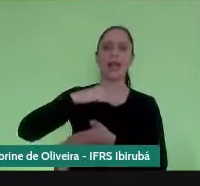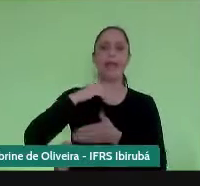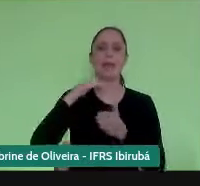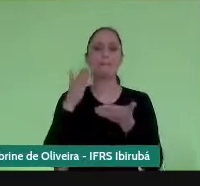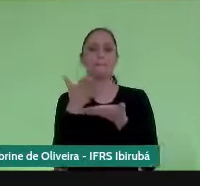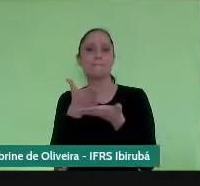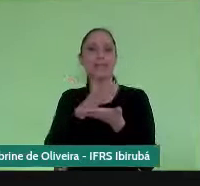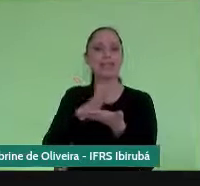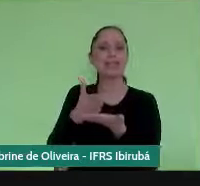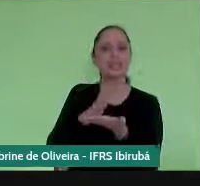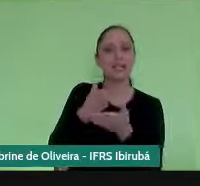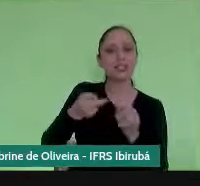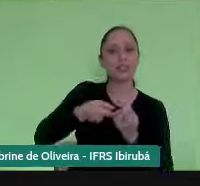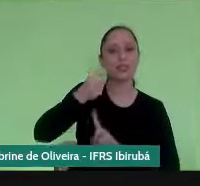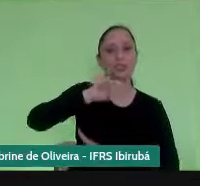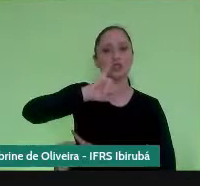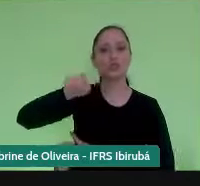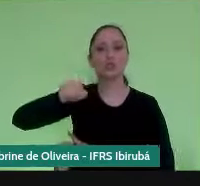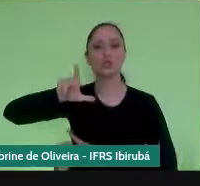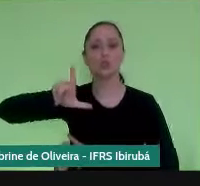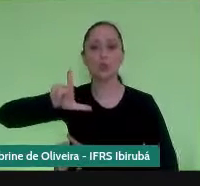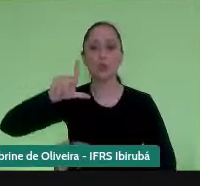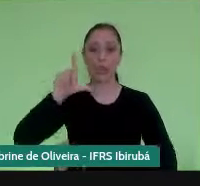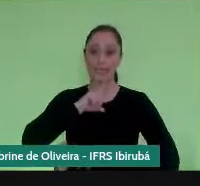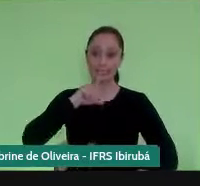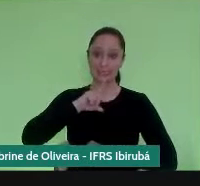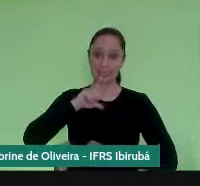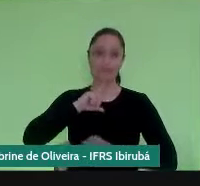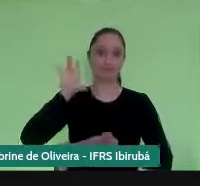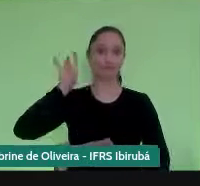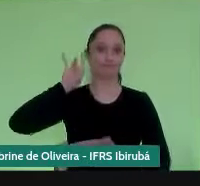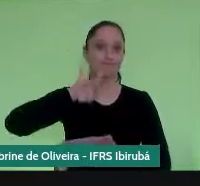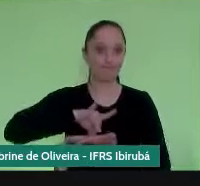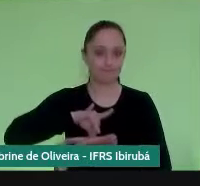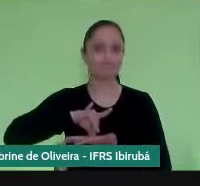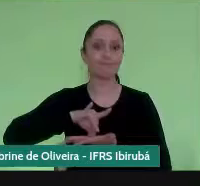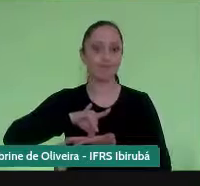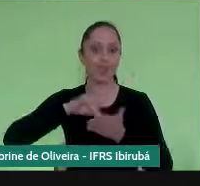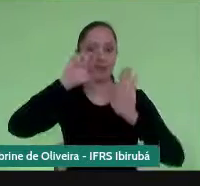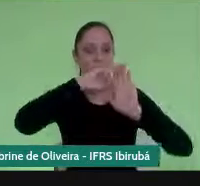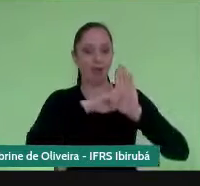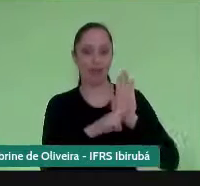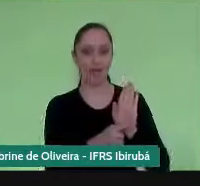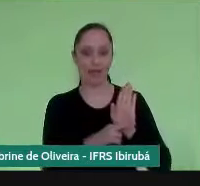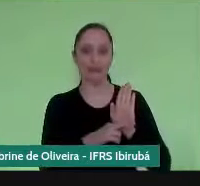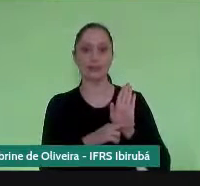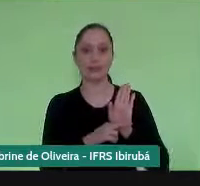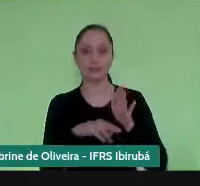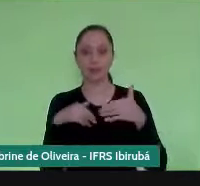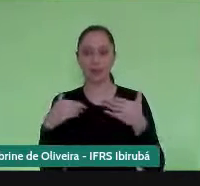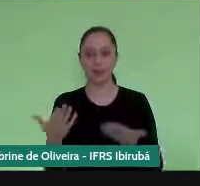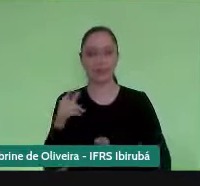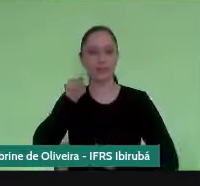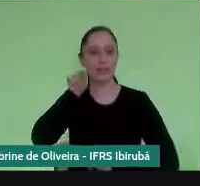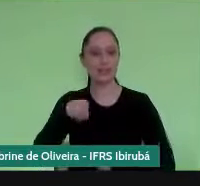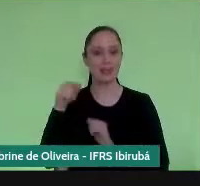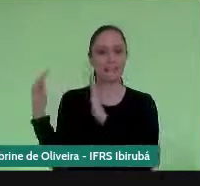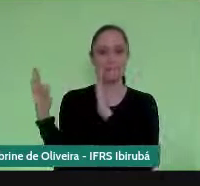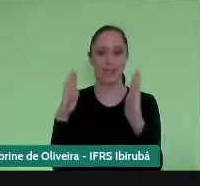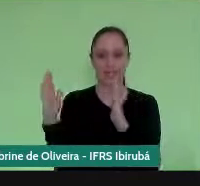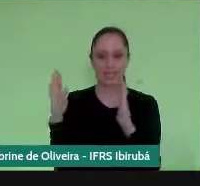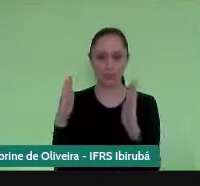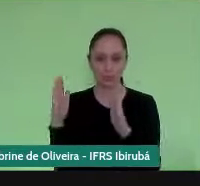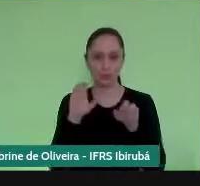uma regulamentação efetiva. Então, fomos ali, digamos que o princípio da primeira fase do